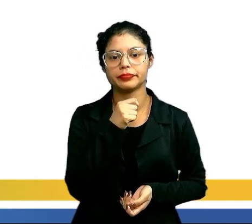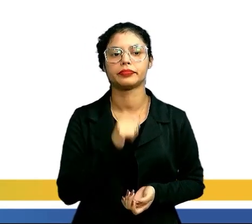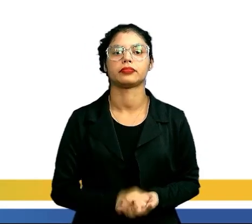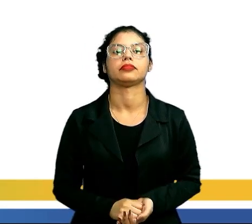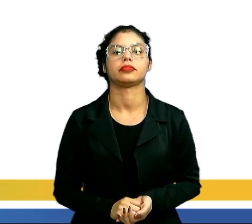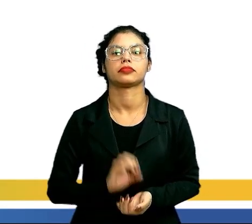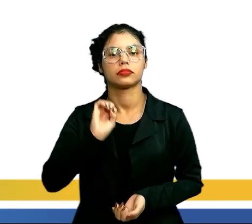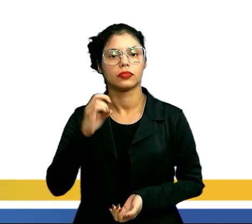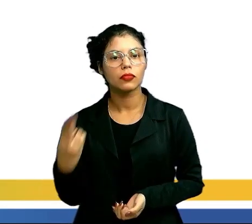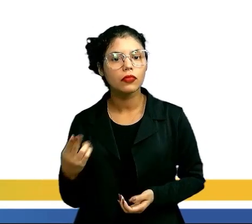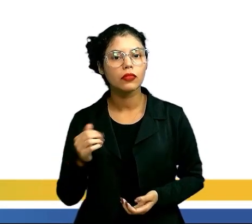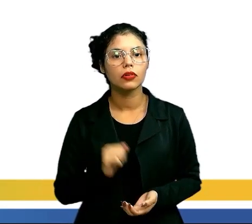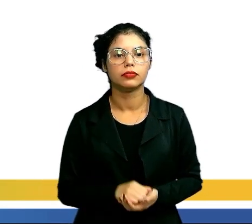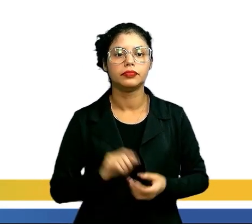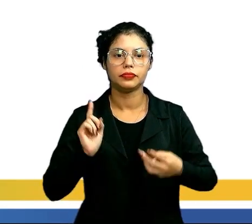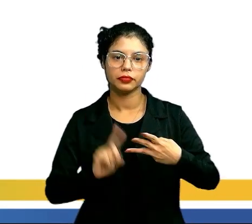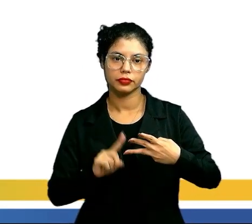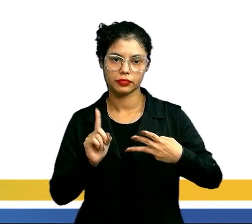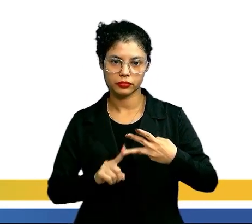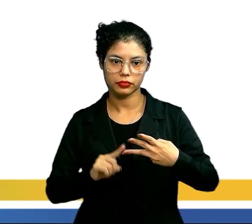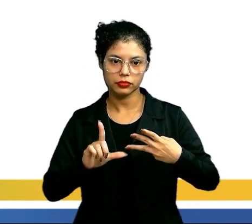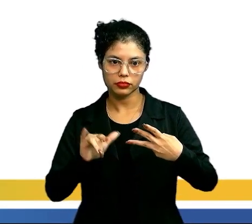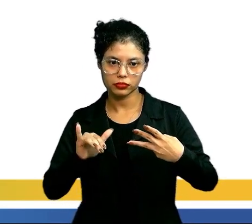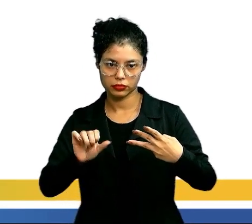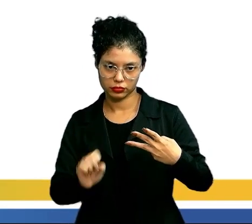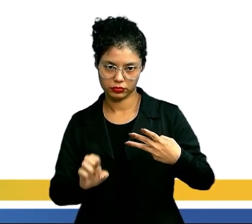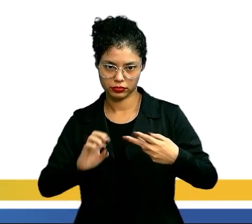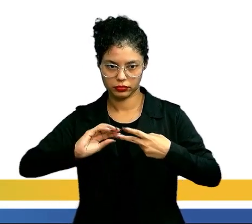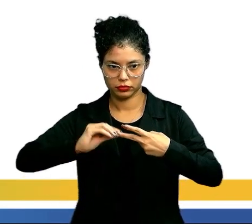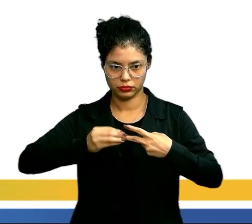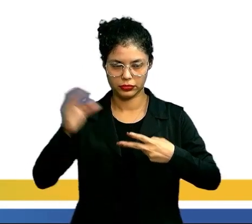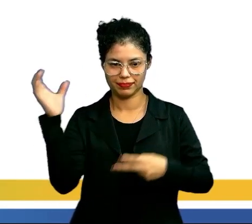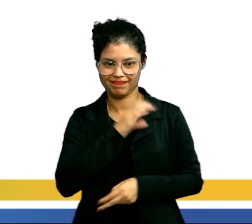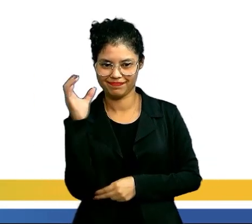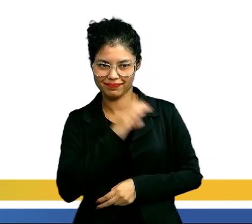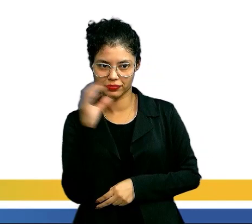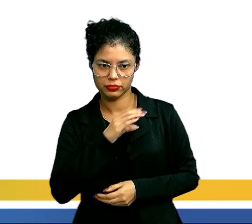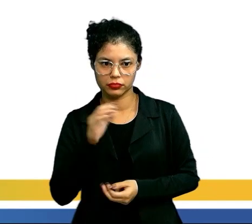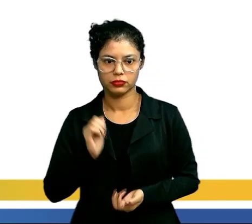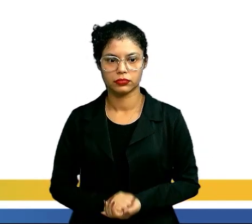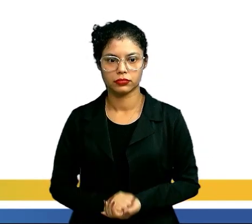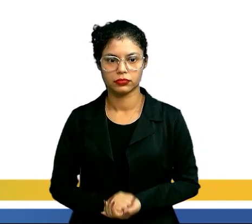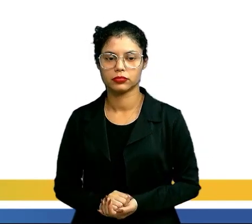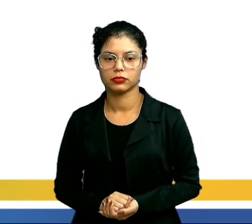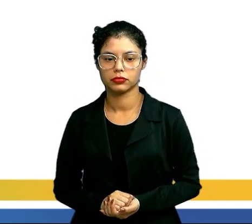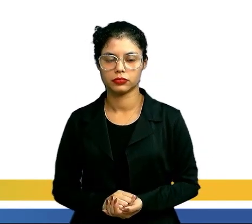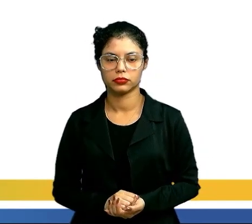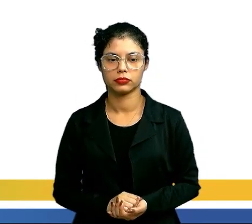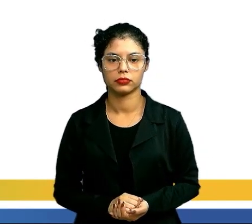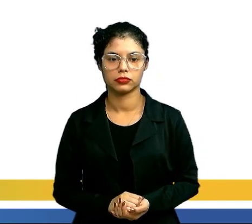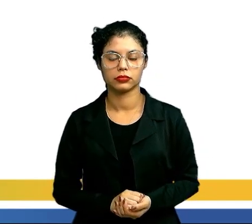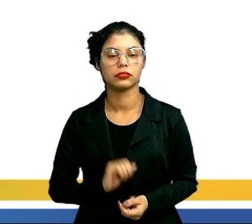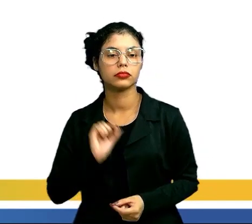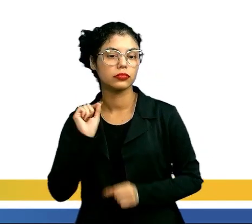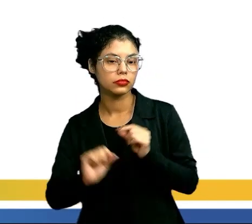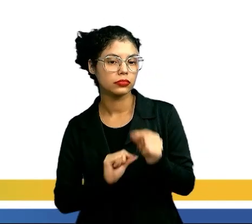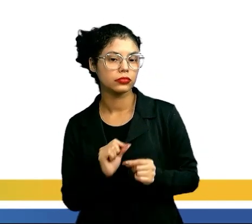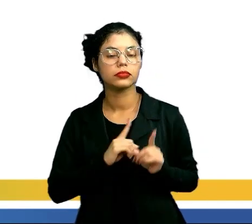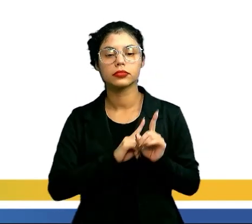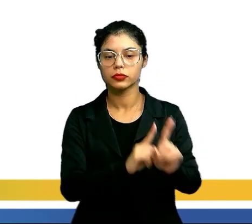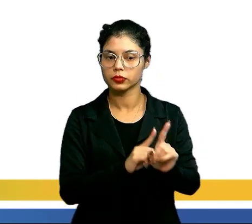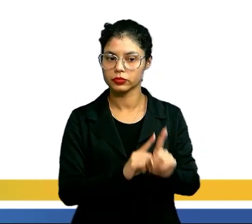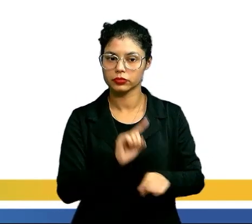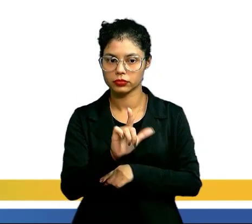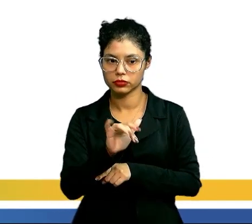Ou então ela tem a reprodução acelerada, causando aí até a lise celular. Para quem está